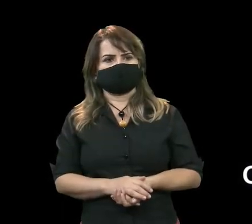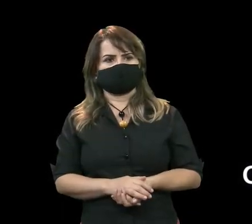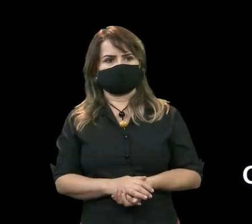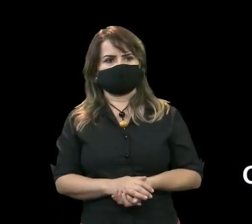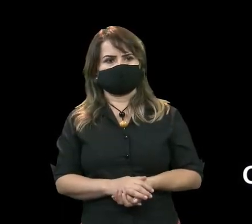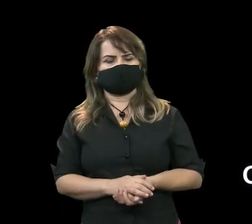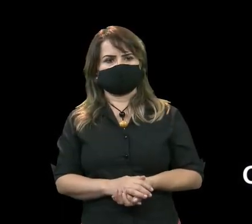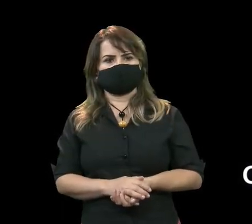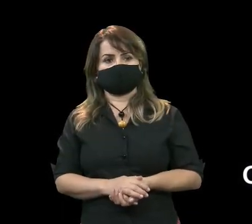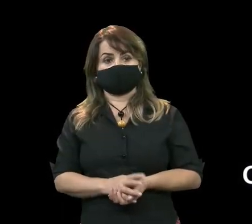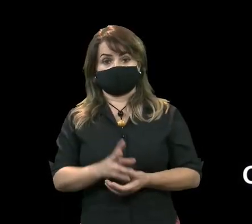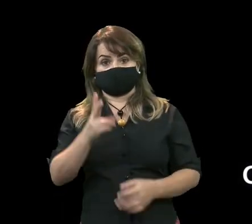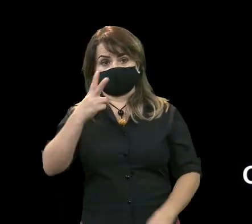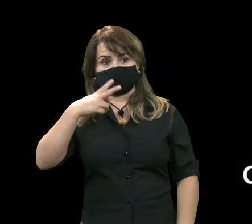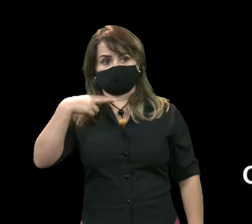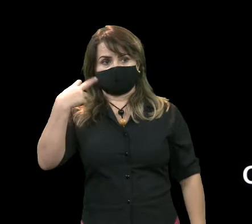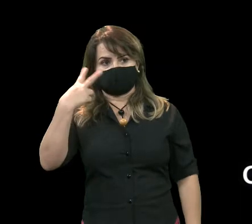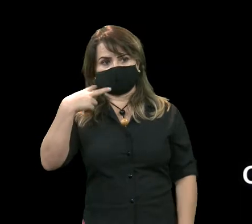Vereador